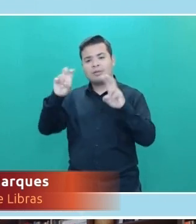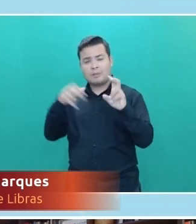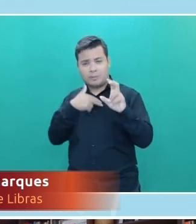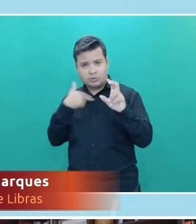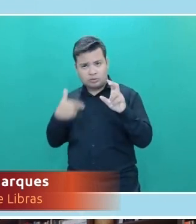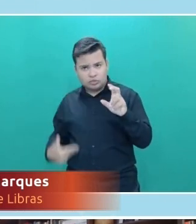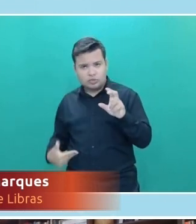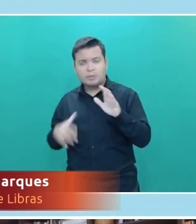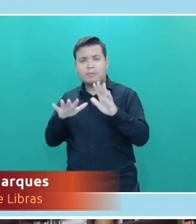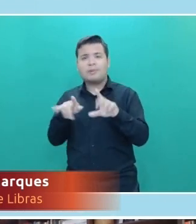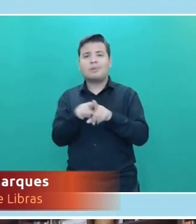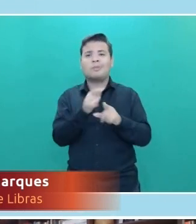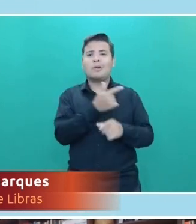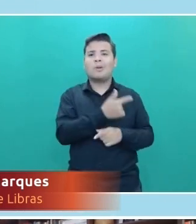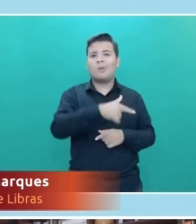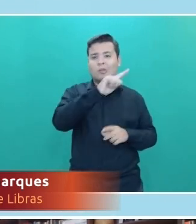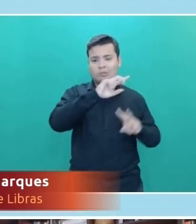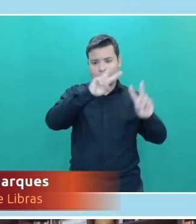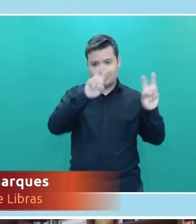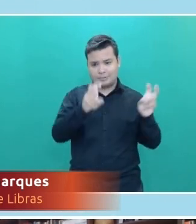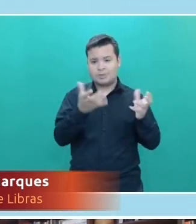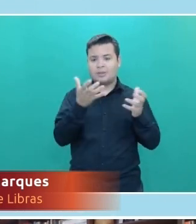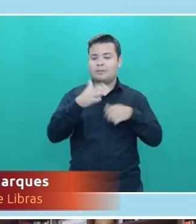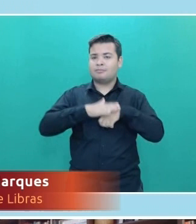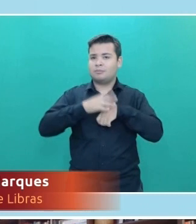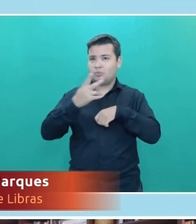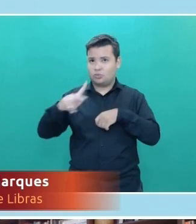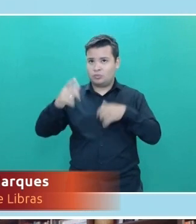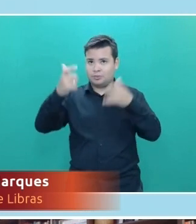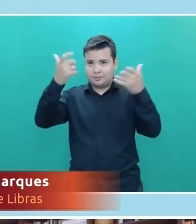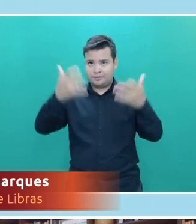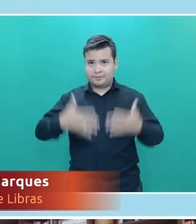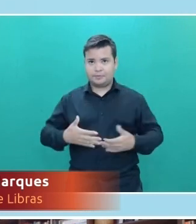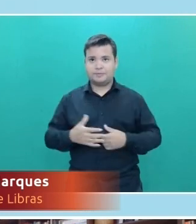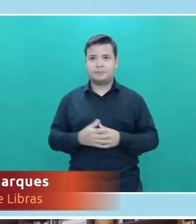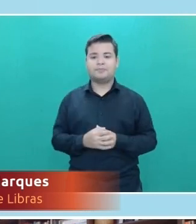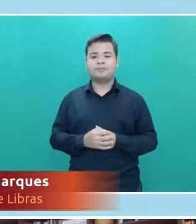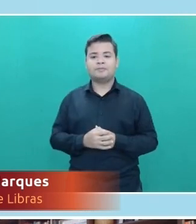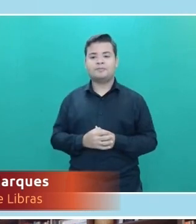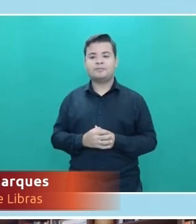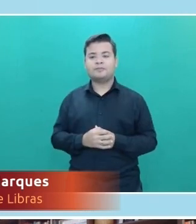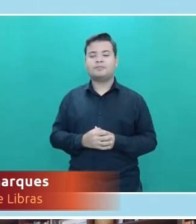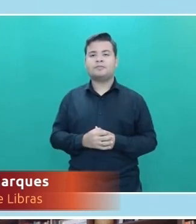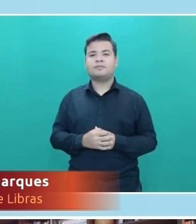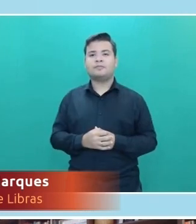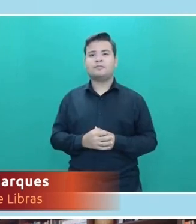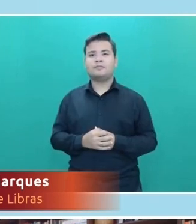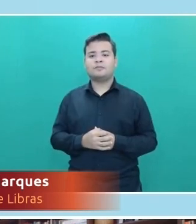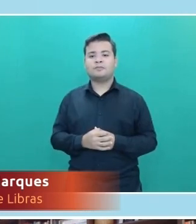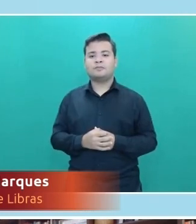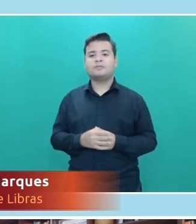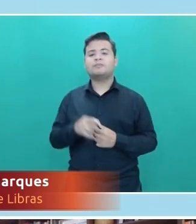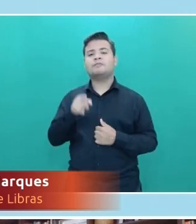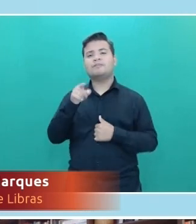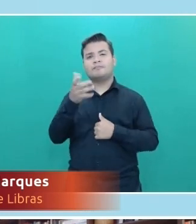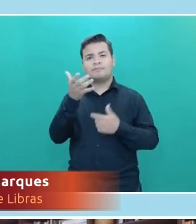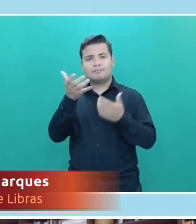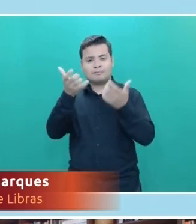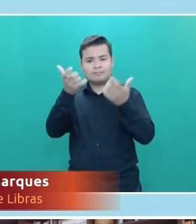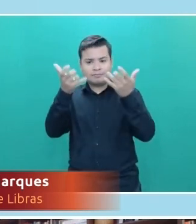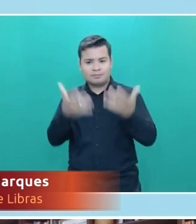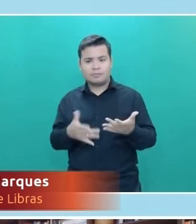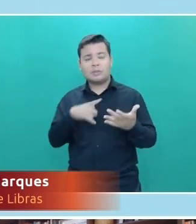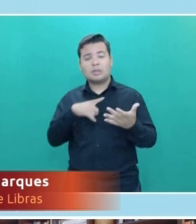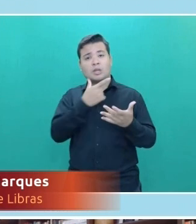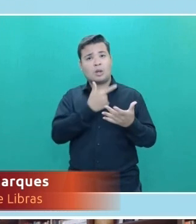uma outra questão também, professor Pedro. Quero que o senhor faça, né, suas considerações sobre a pergunta que eu fiz para a professora Lucena, mas também falar uma outra coisa que tomou aí um